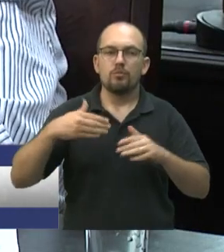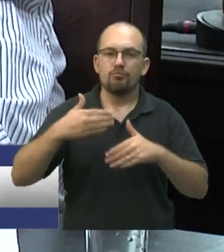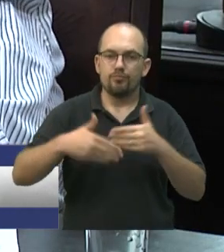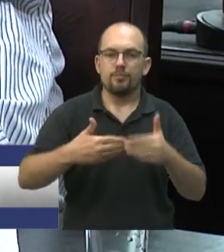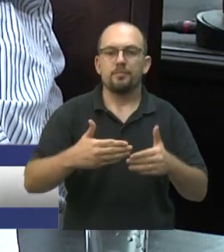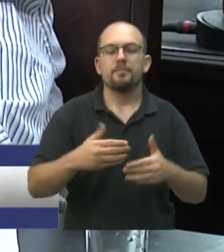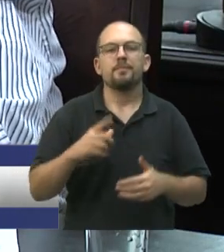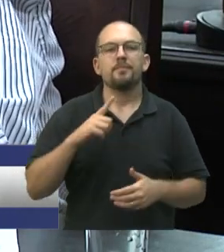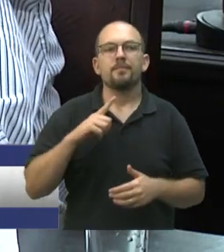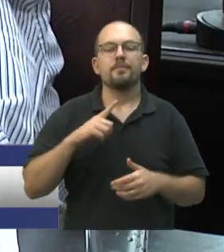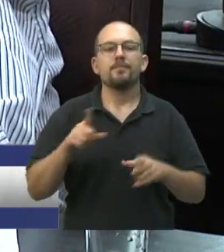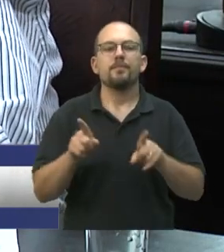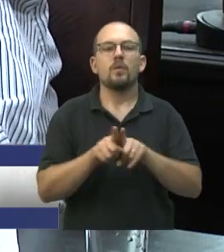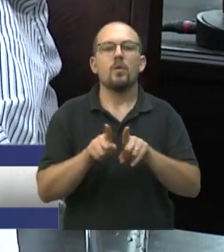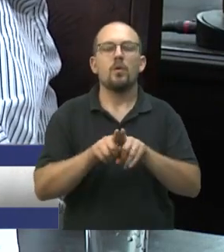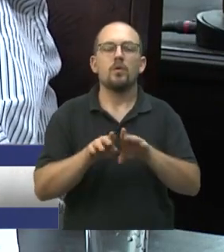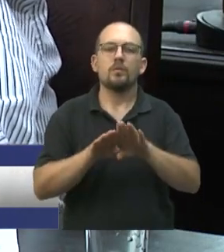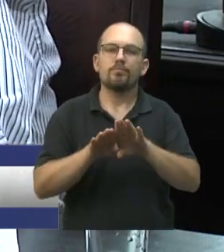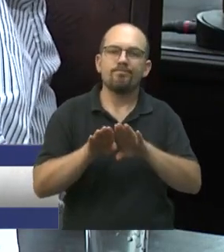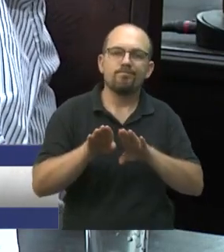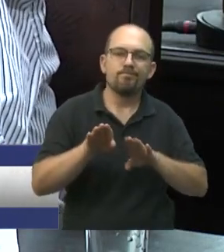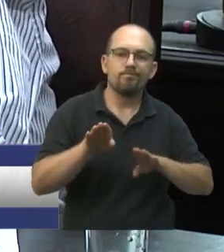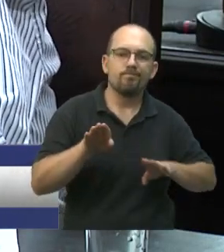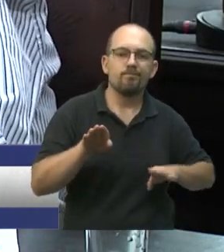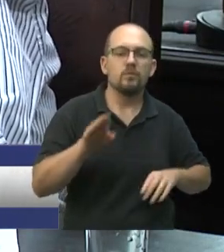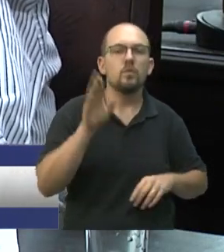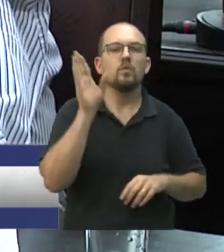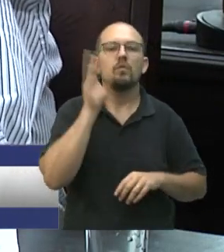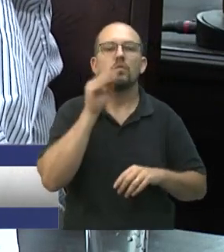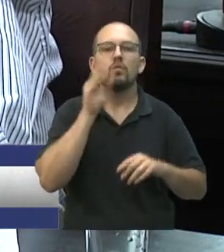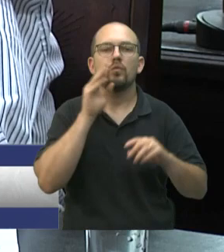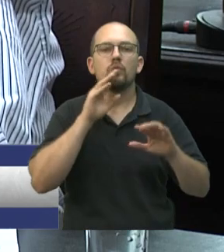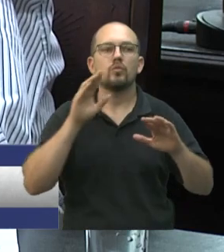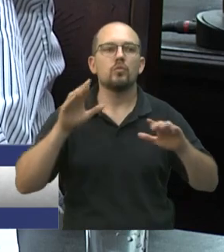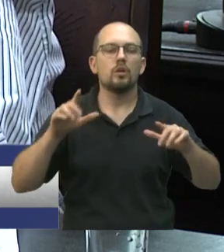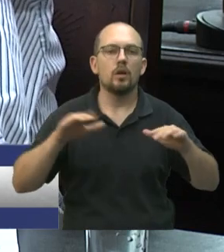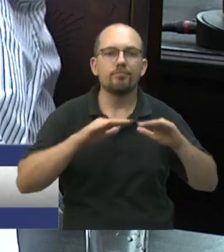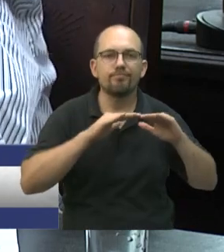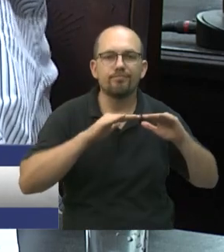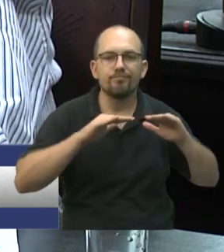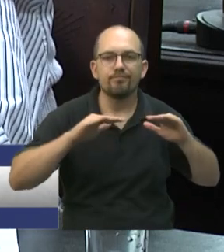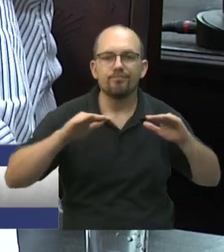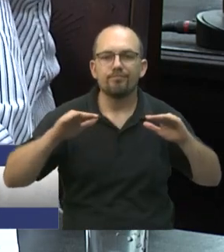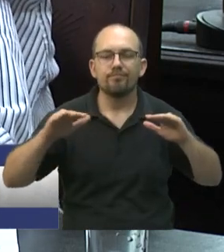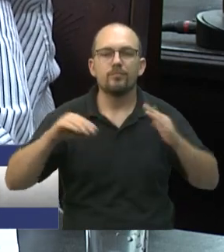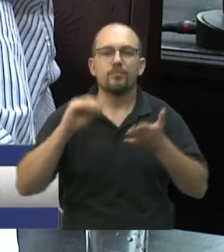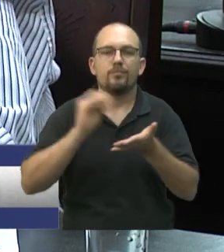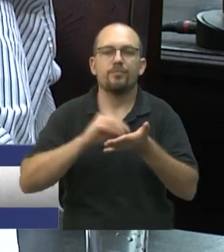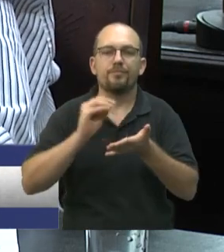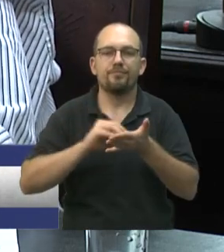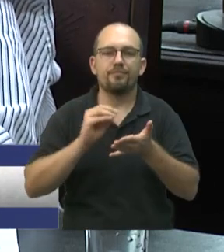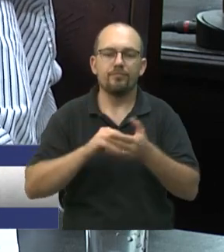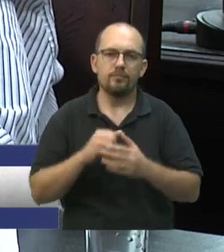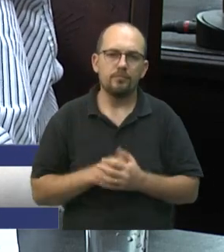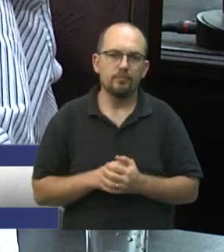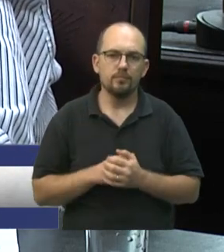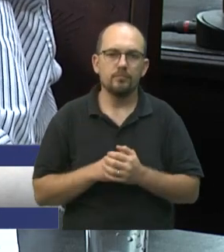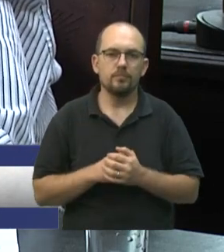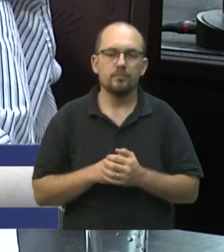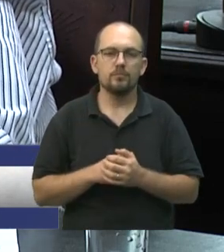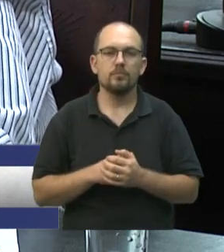gente tem uma defasagem grande no quadro de funcionários, nós temos a necessidade de... A vacância ela vem